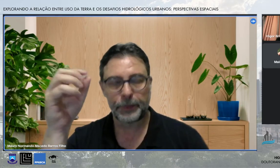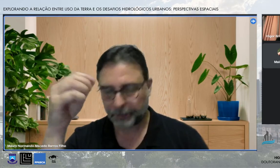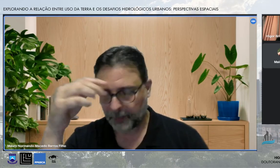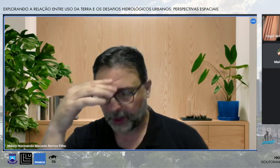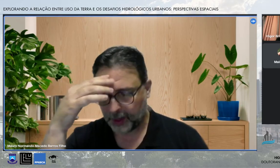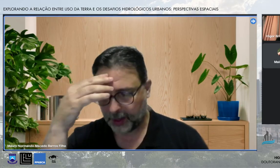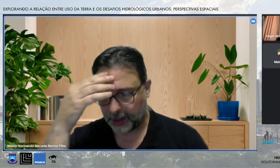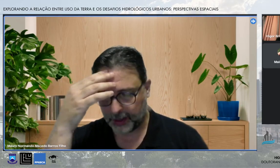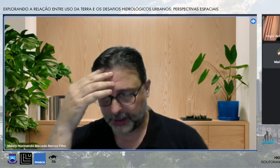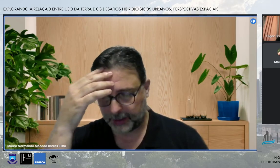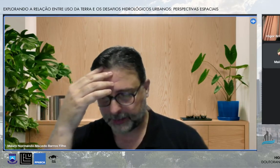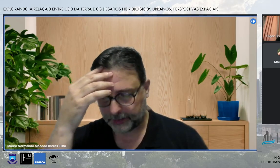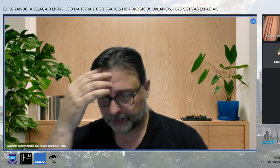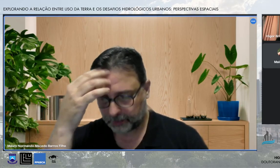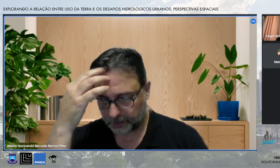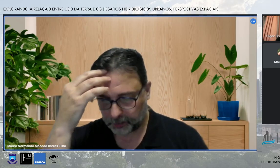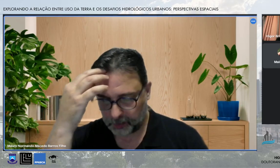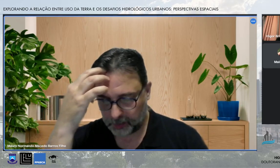né?